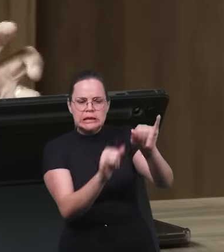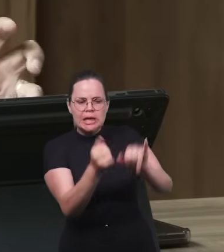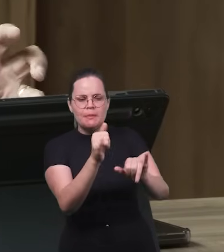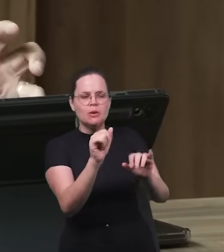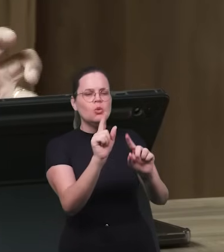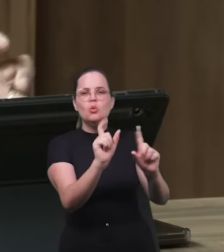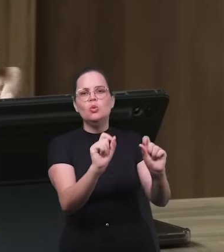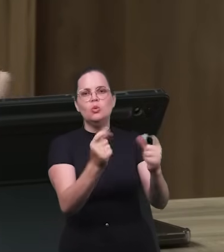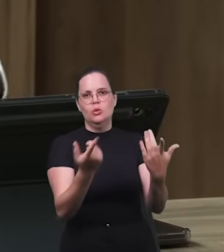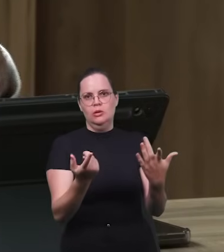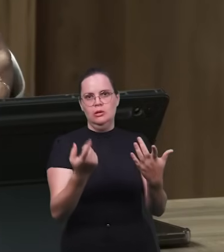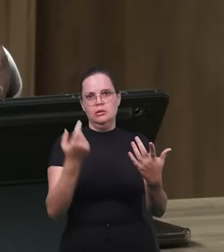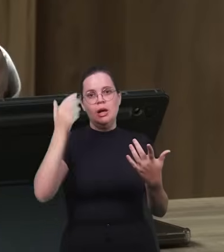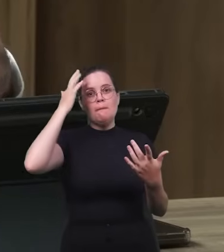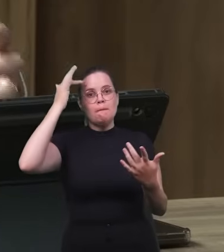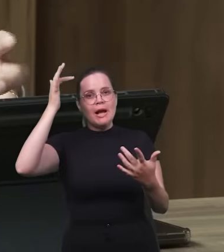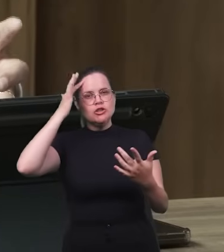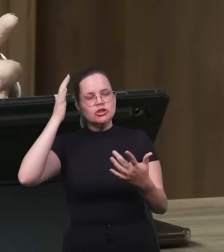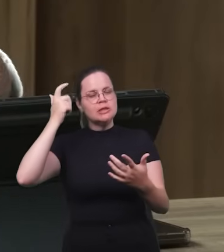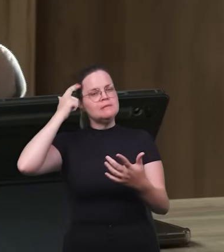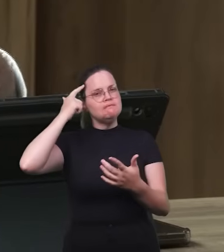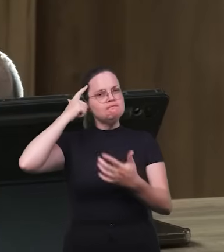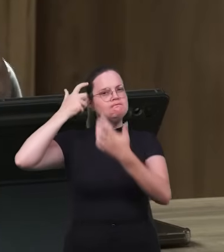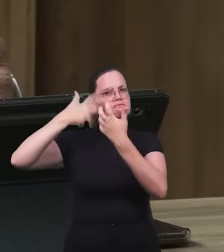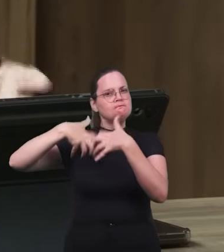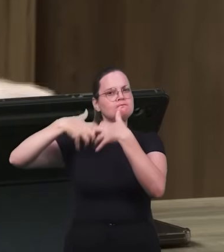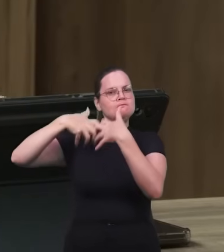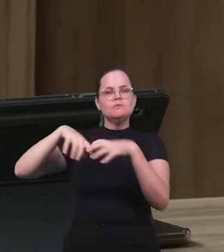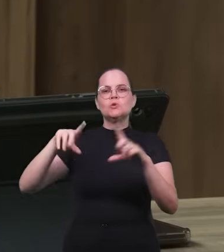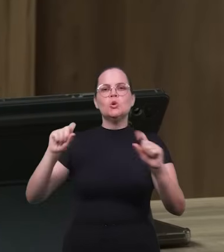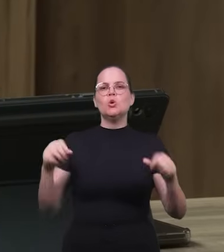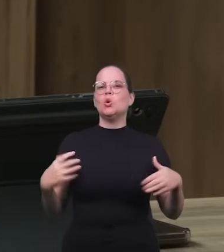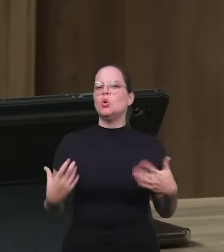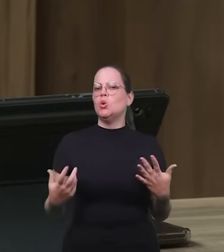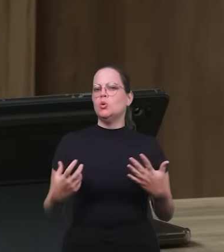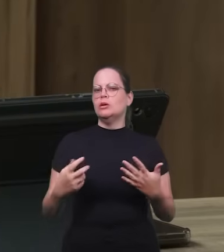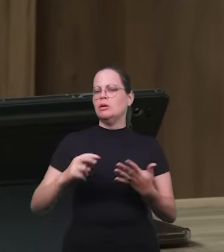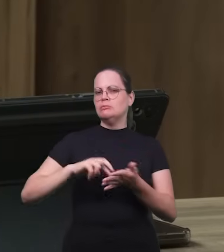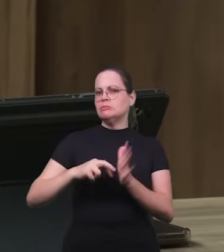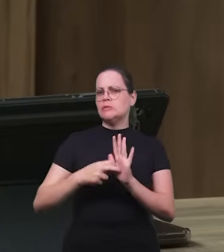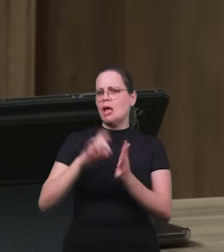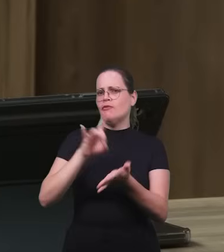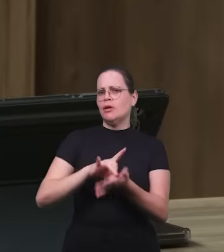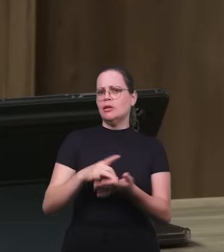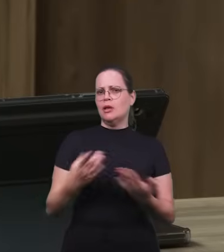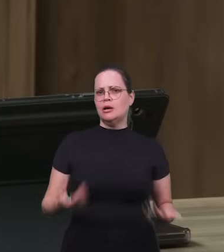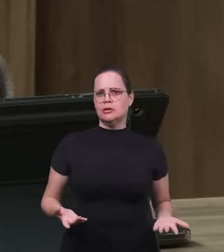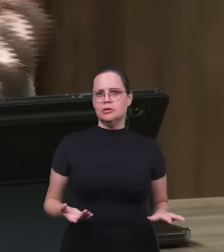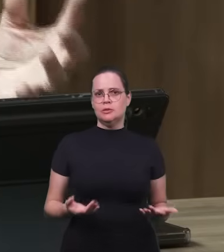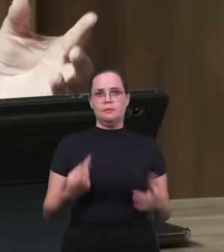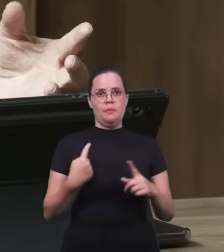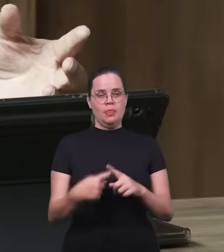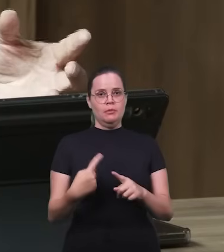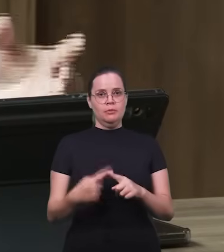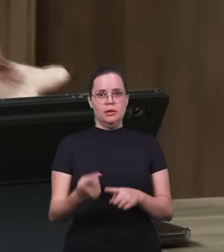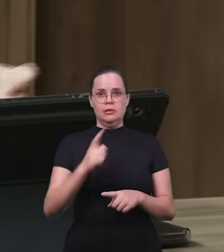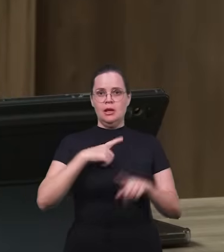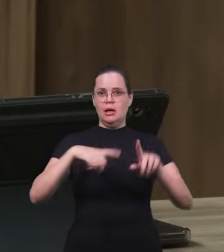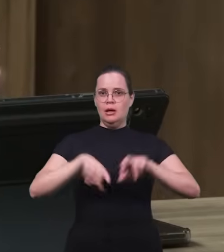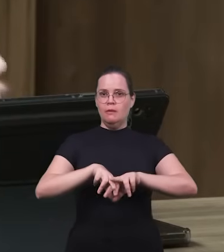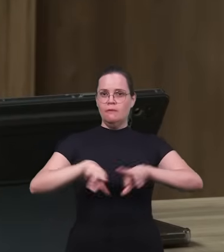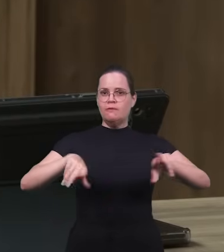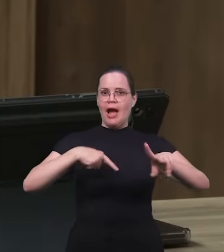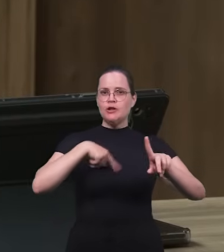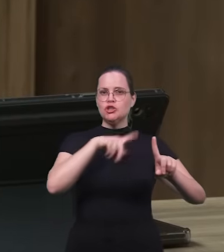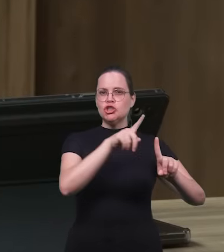perspectiva leva a gente até pensar, né? Então, o que é realmente a realidade nesse sentido? Porque existem várias formas